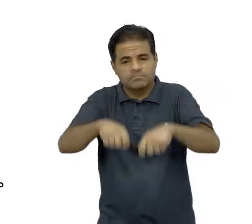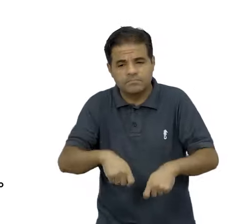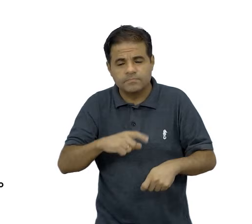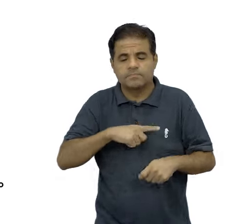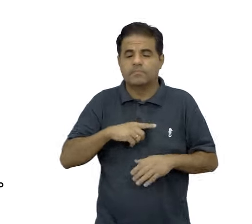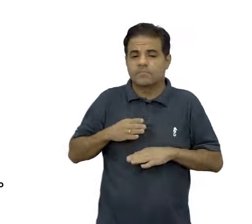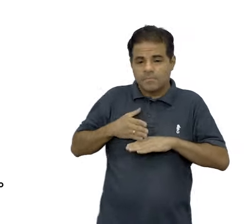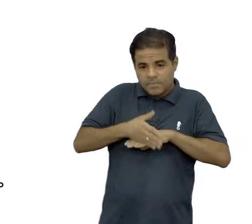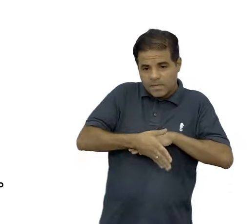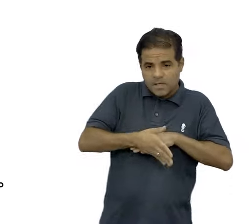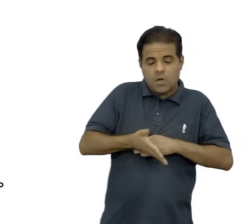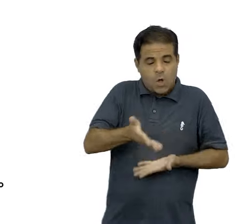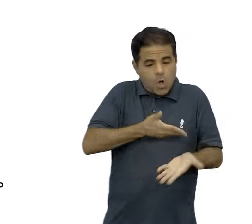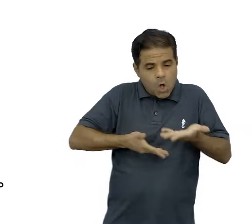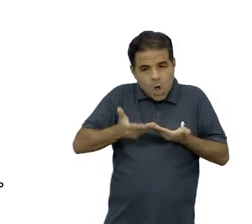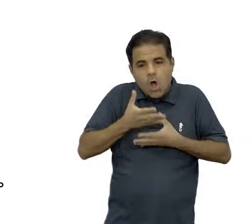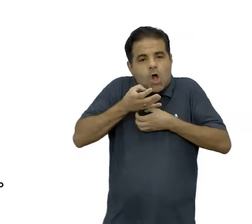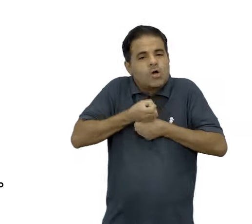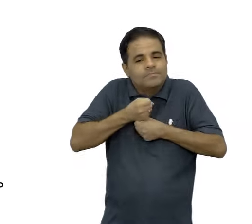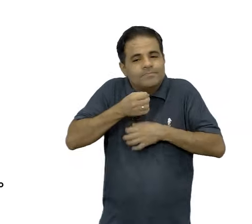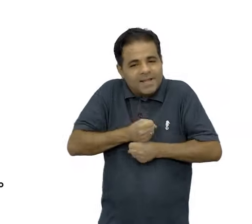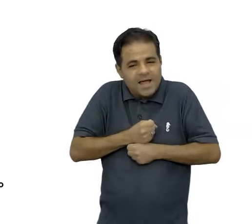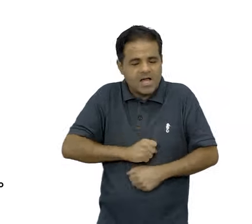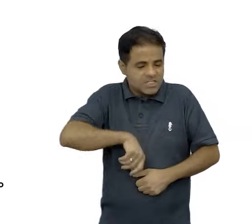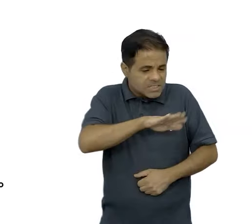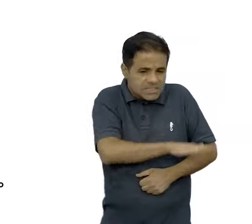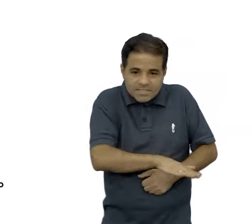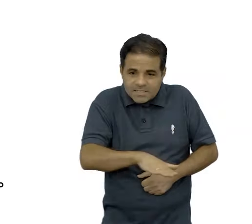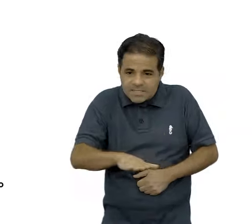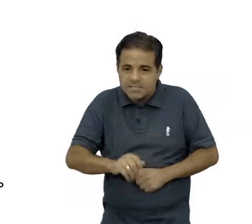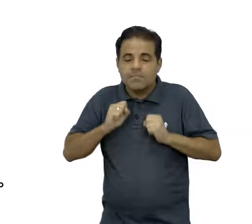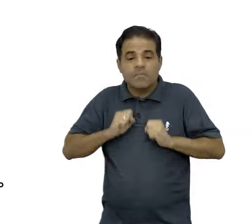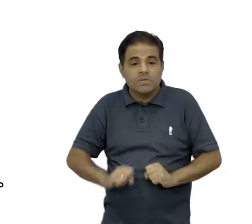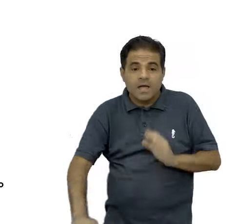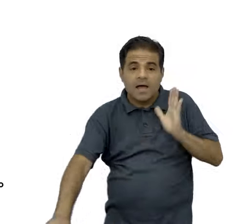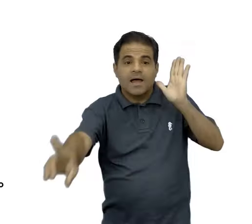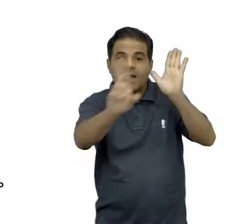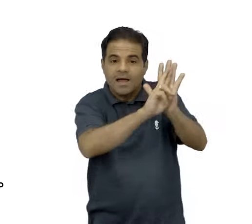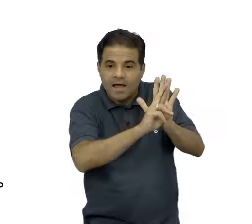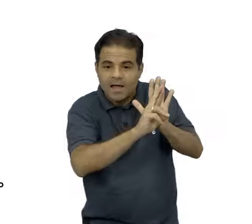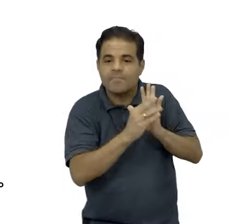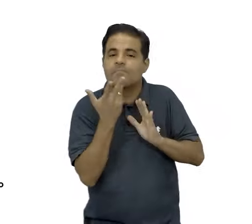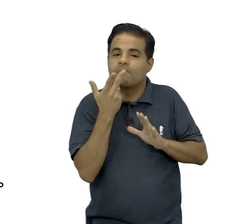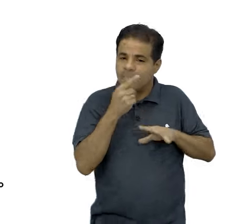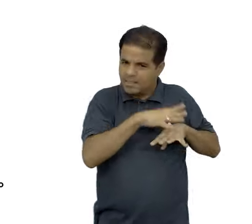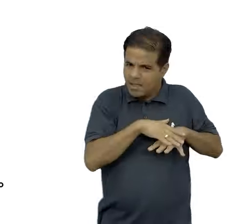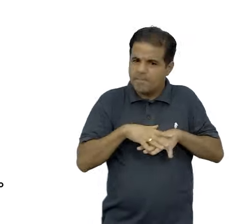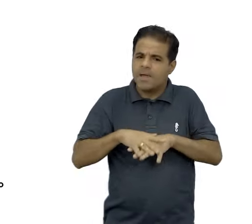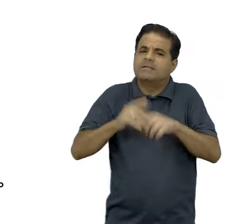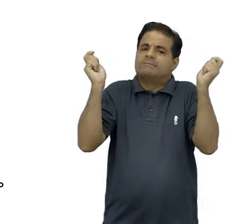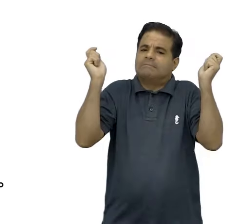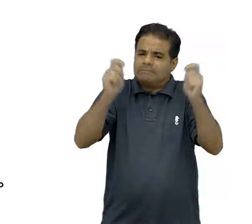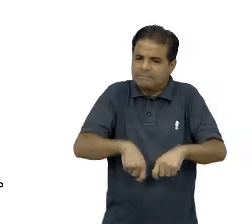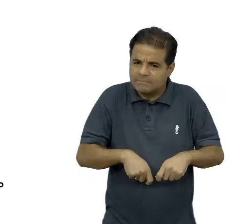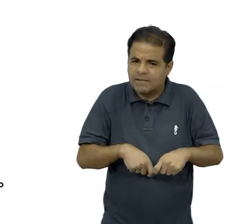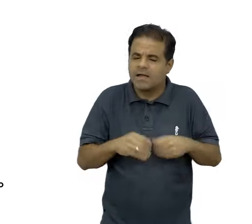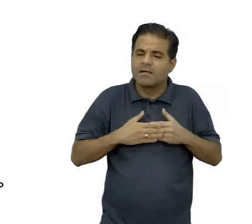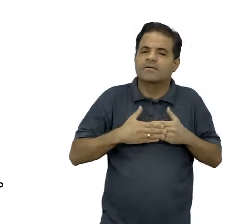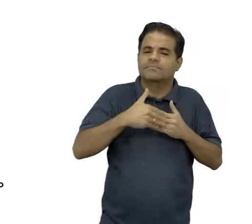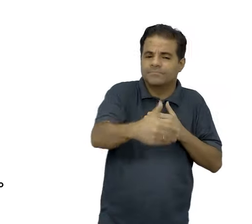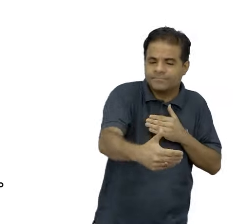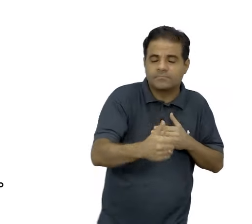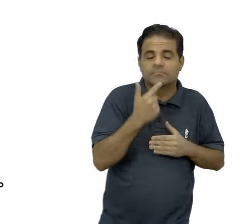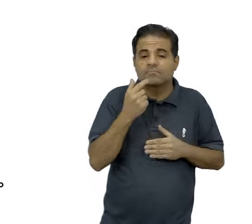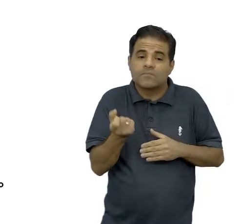aí, a partir da contagem de objetos, que as crianças possam representar matematicamente